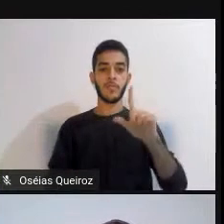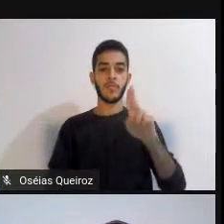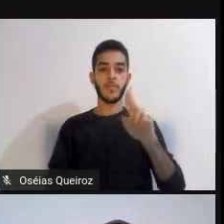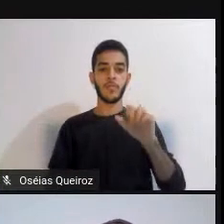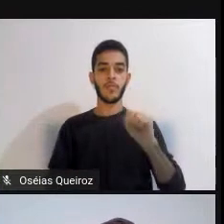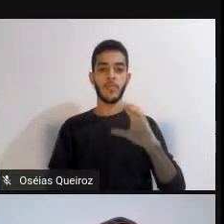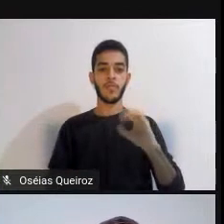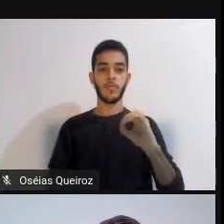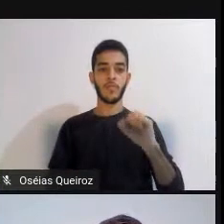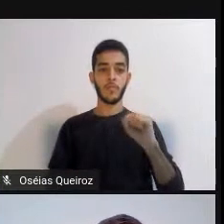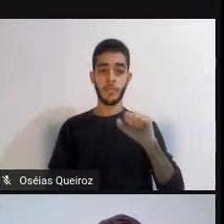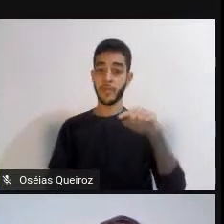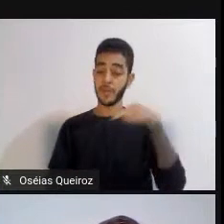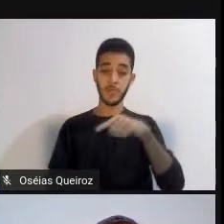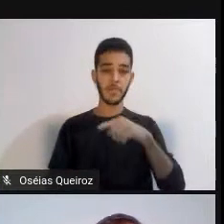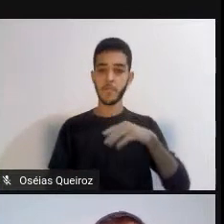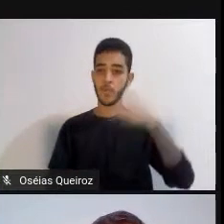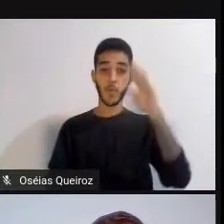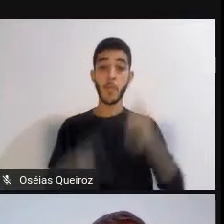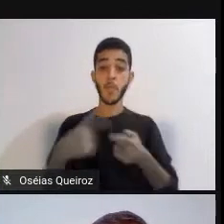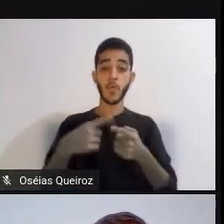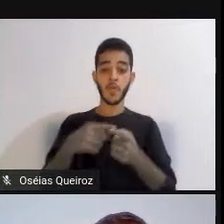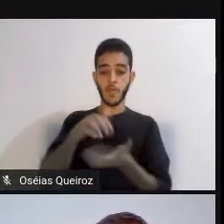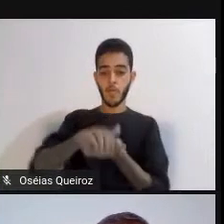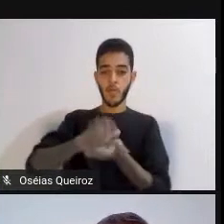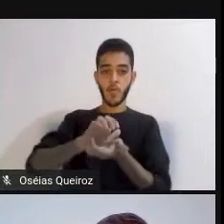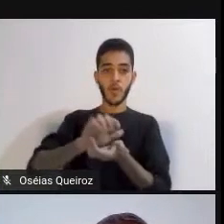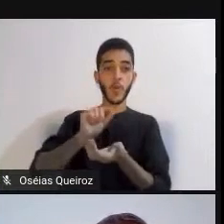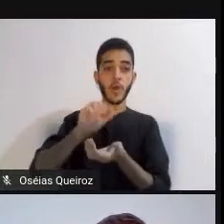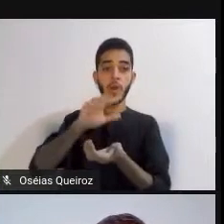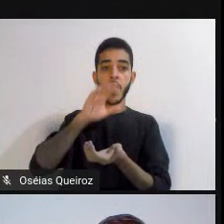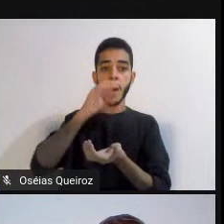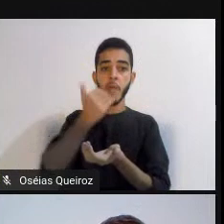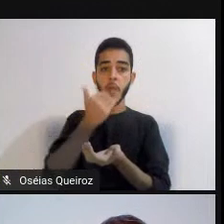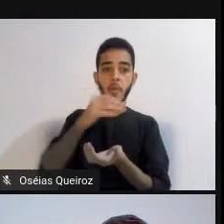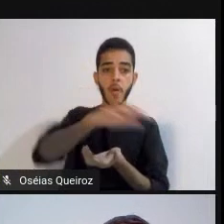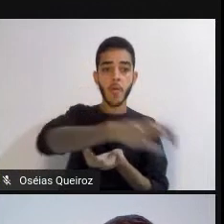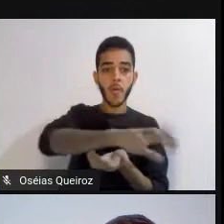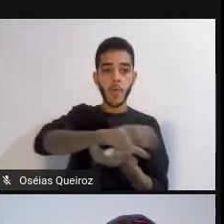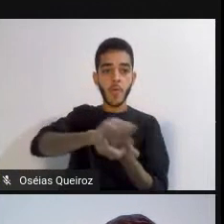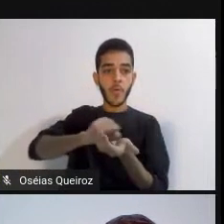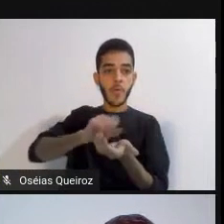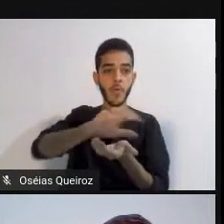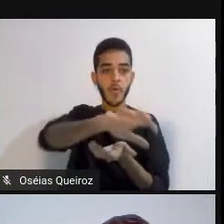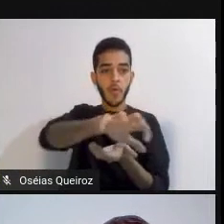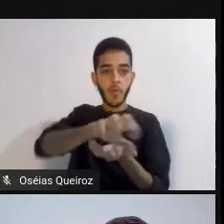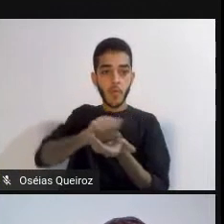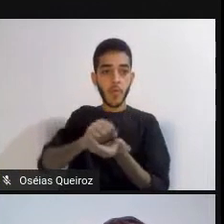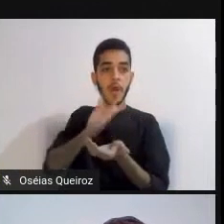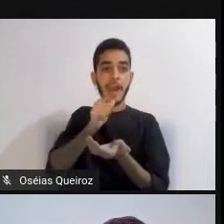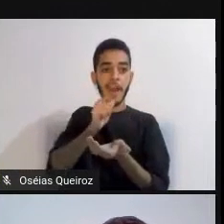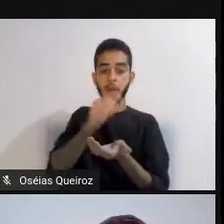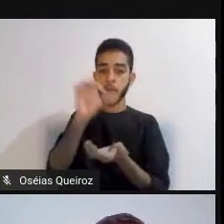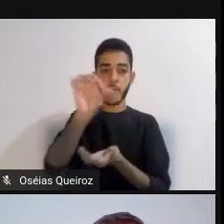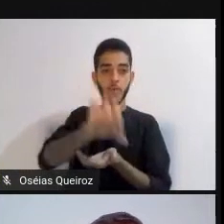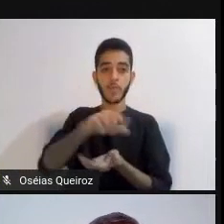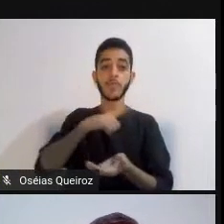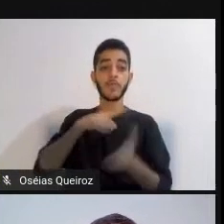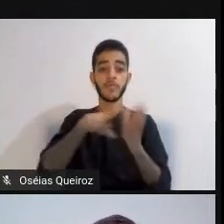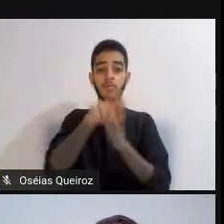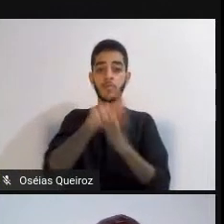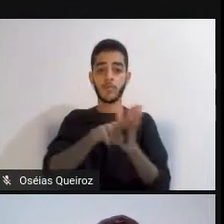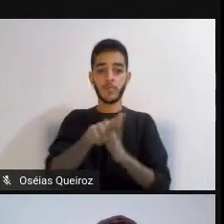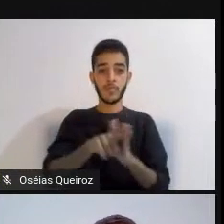capacidade maior porque eles filtram grandes volumes de água. Então, existem indicativos de média de hoje, por